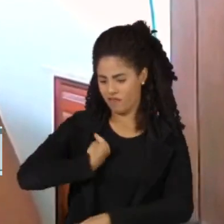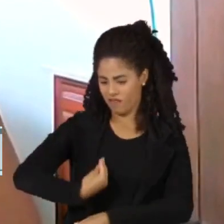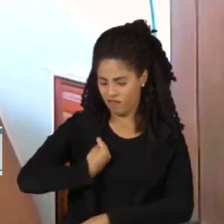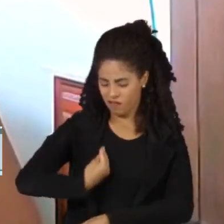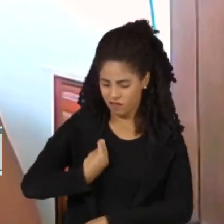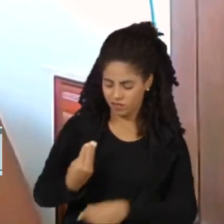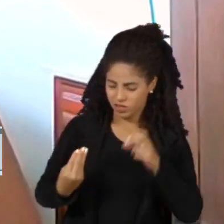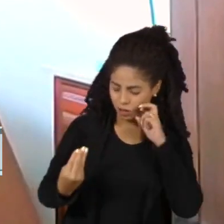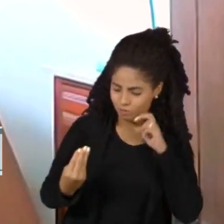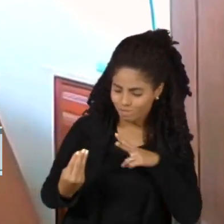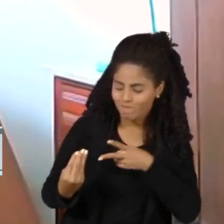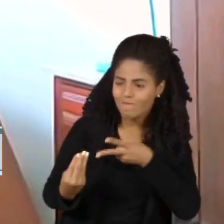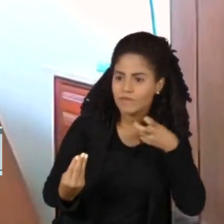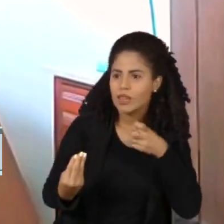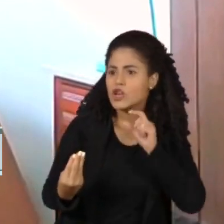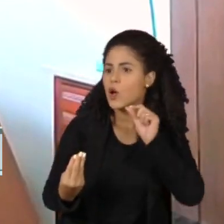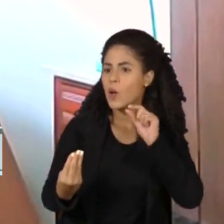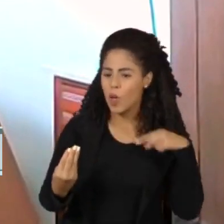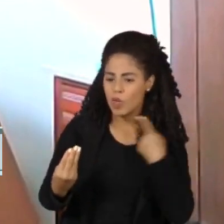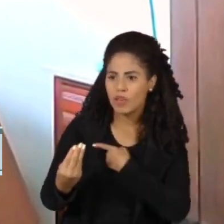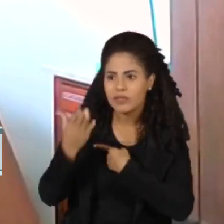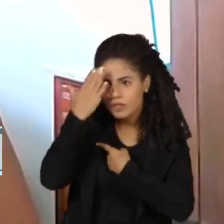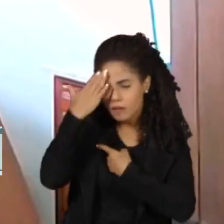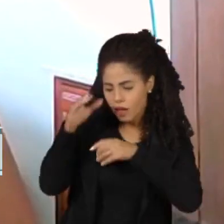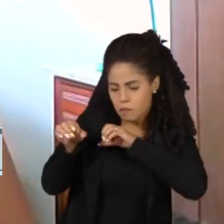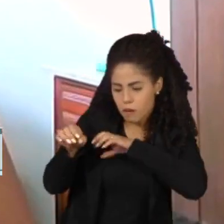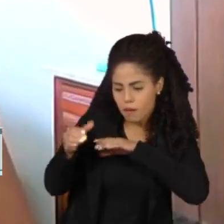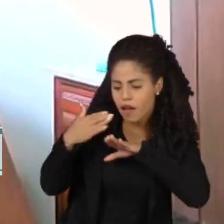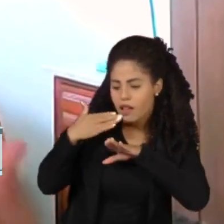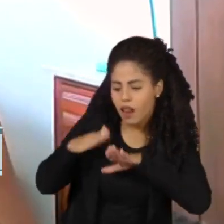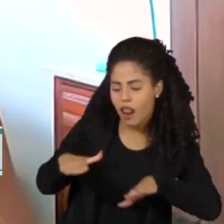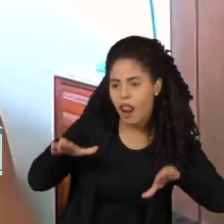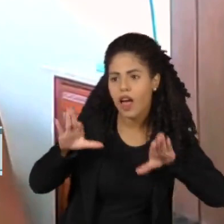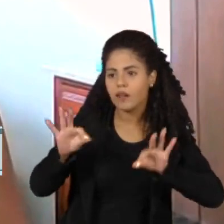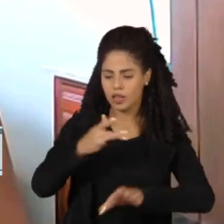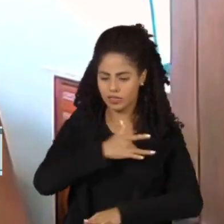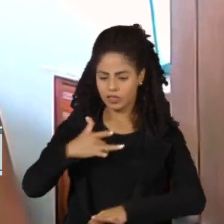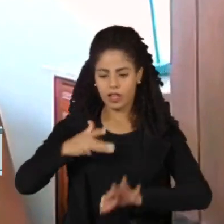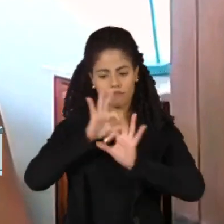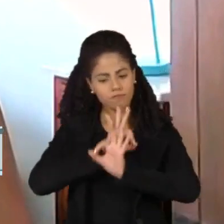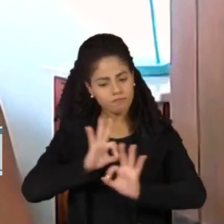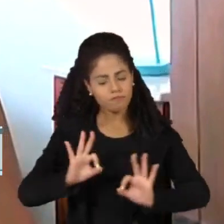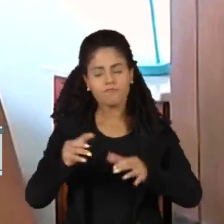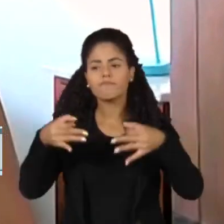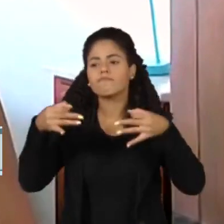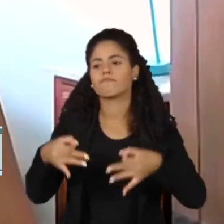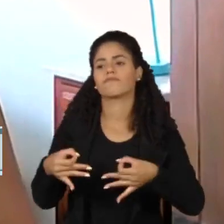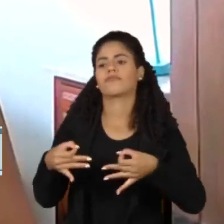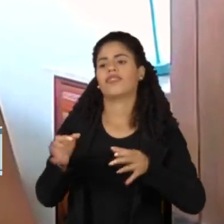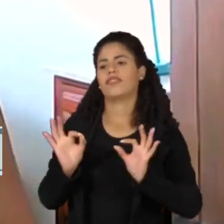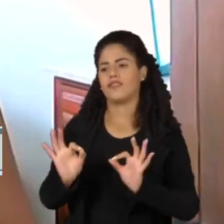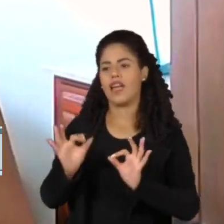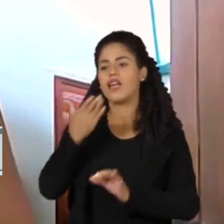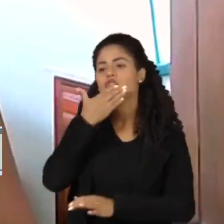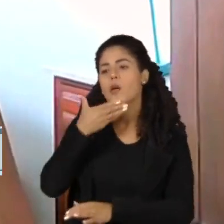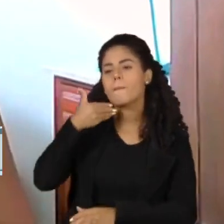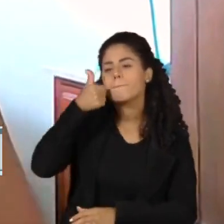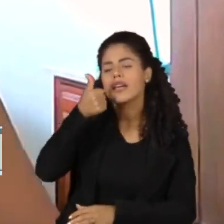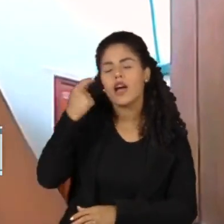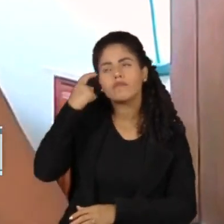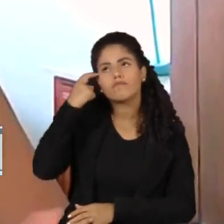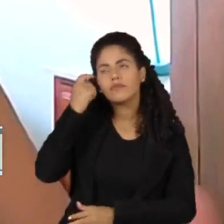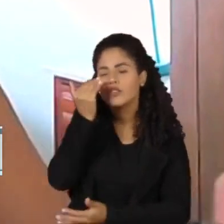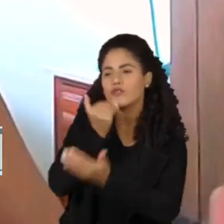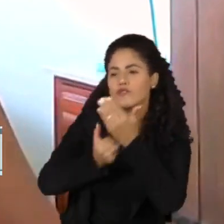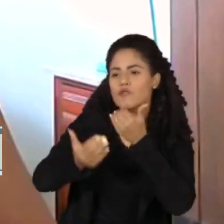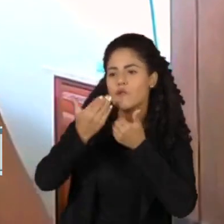a gente propicia que as crianças tenham tanto uma saúde pessoal de melhor condição,